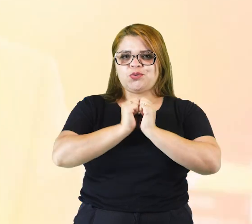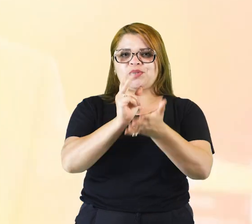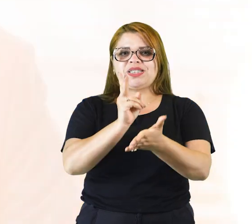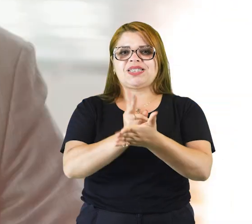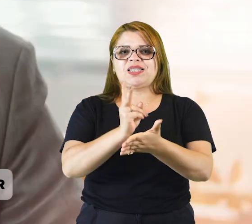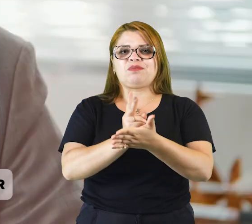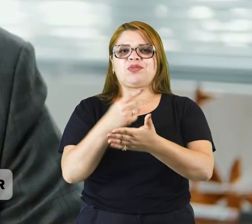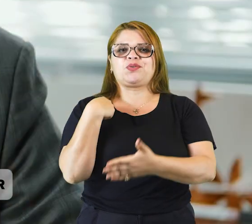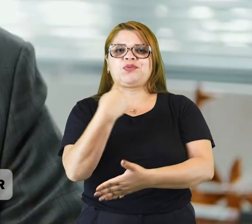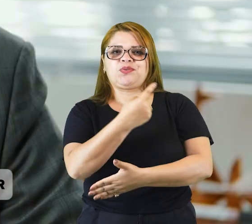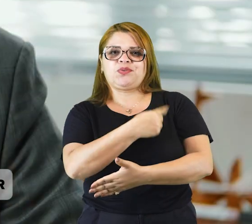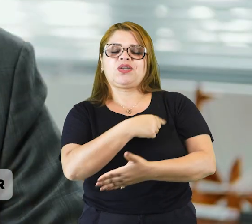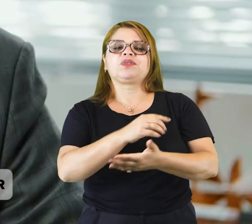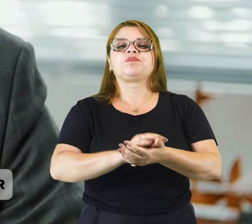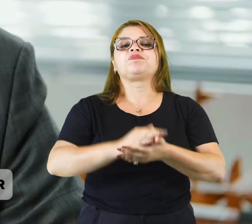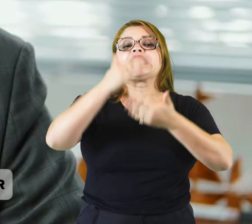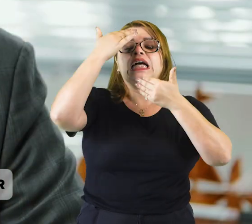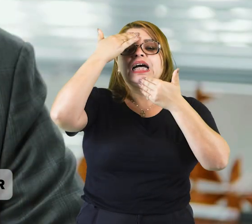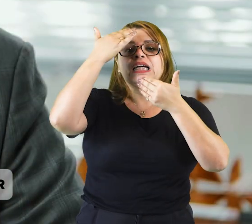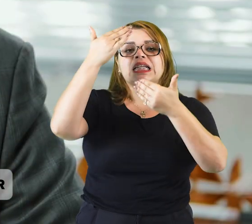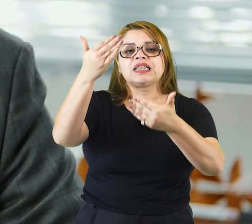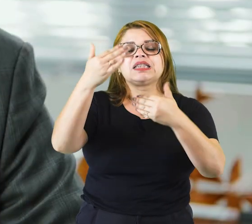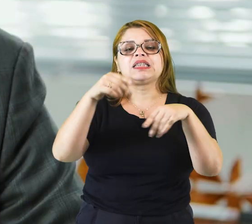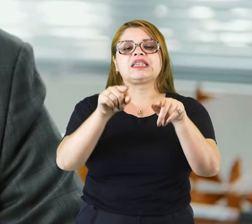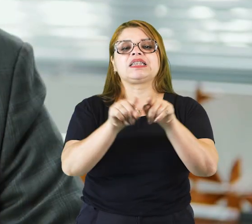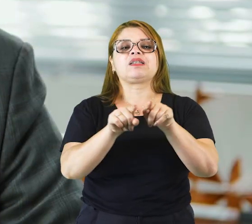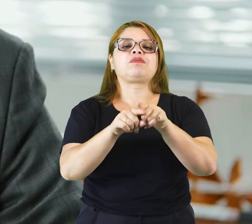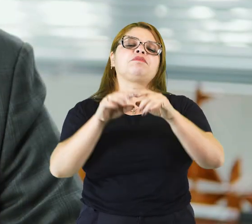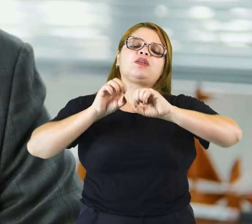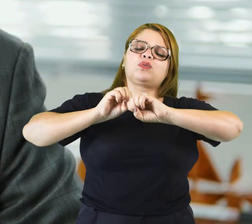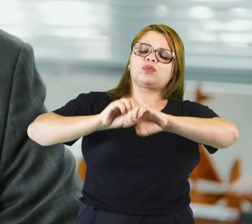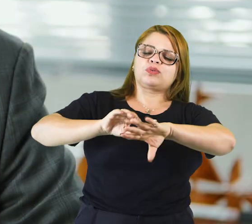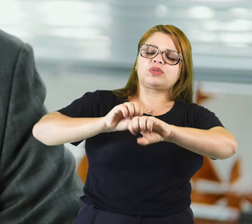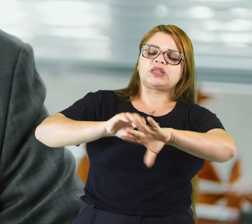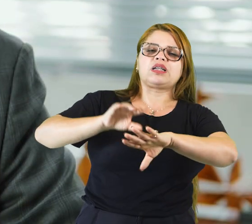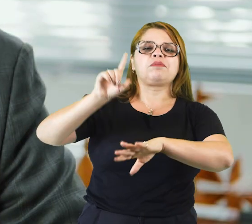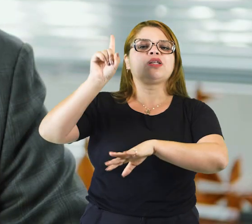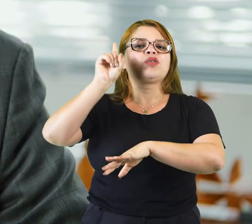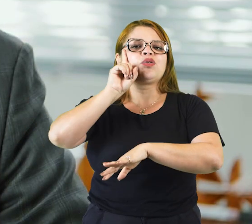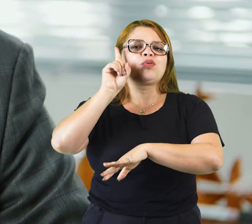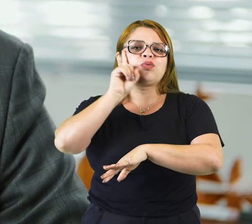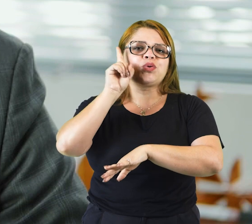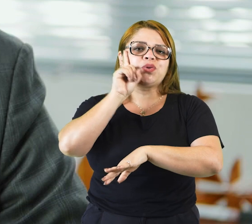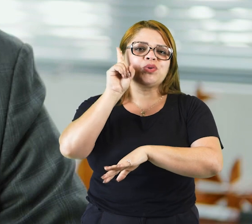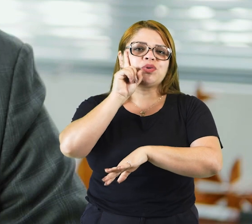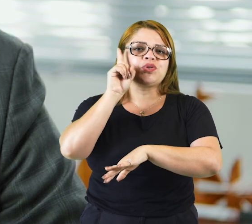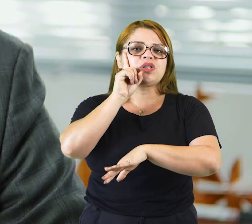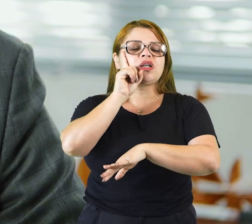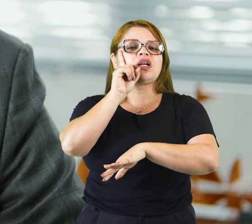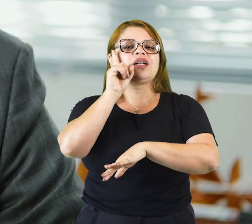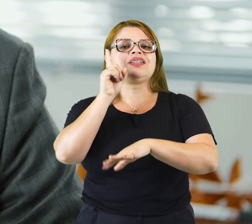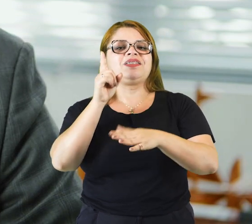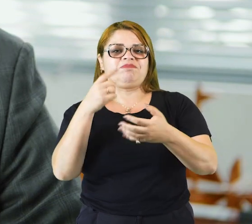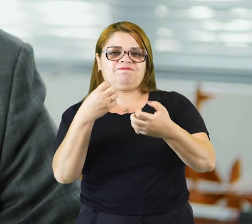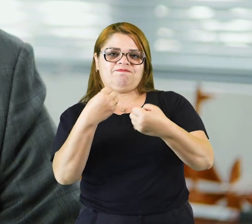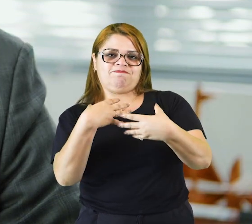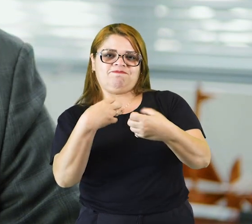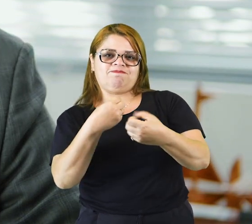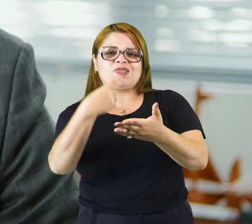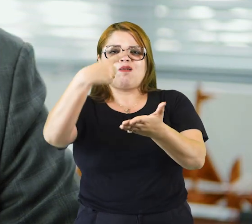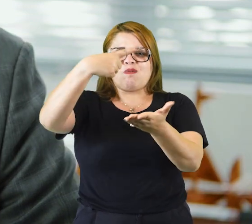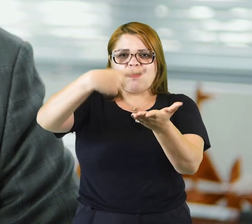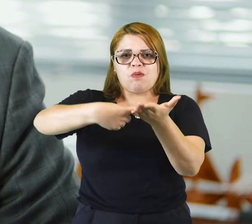conosco. E derradeiramente eu quero lhe agradecer por esses ensinamentos diários que a senhora tem me dado enquanto desembargador, por